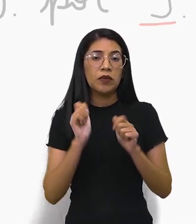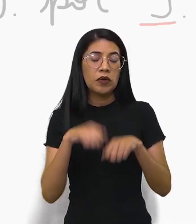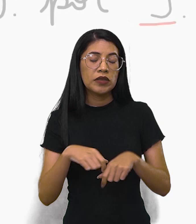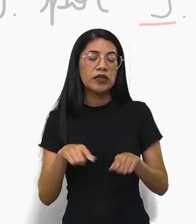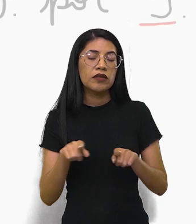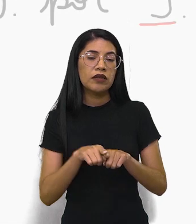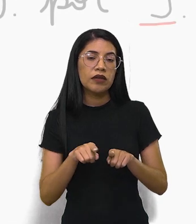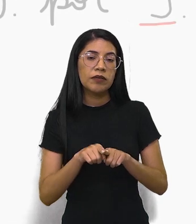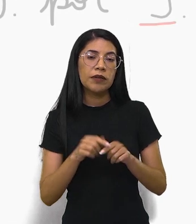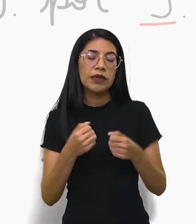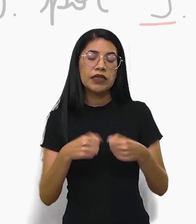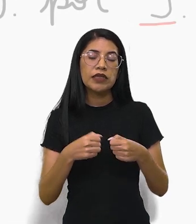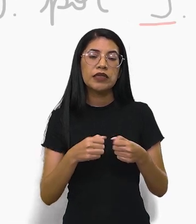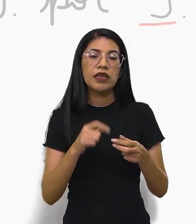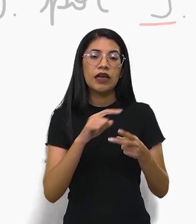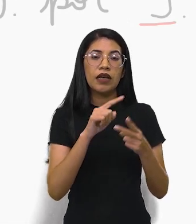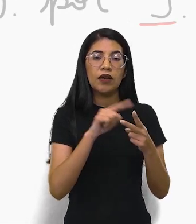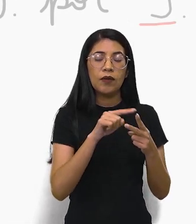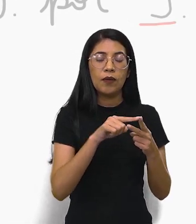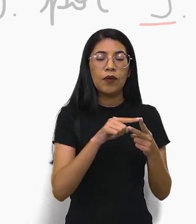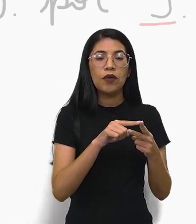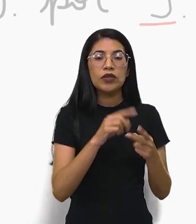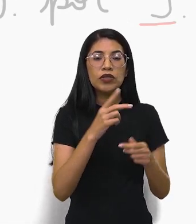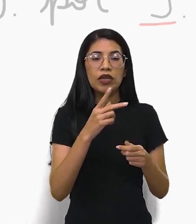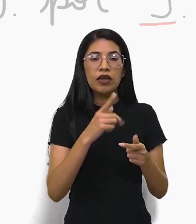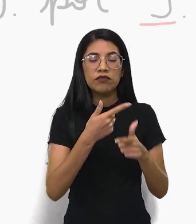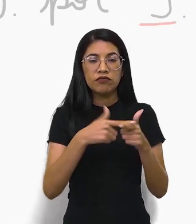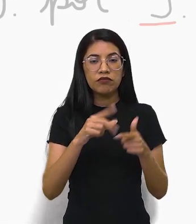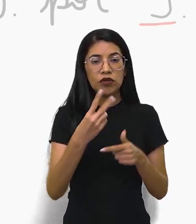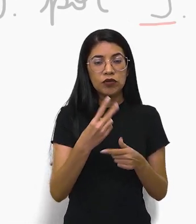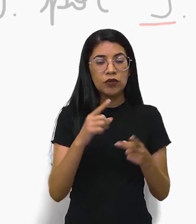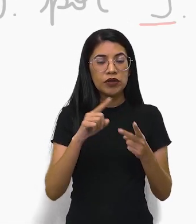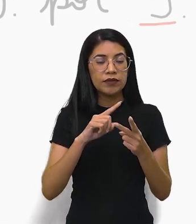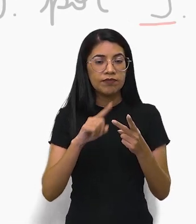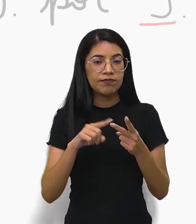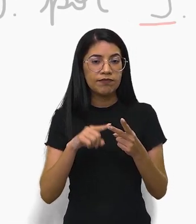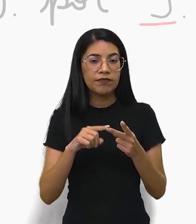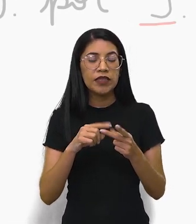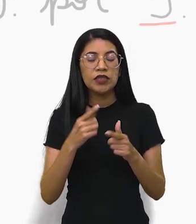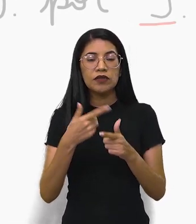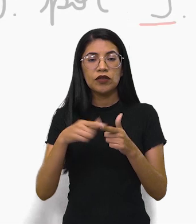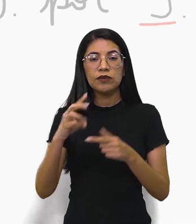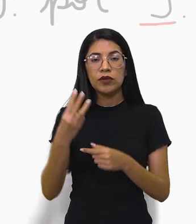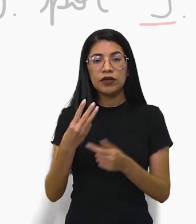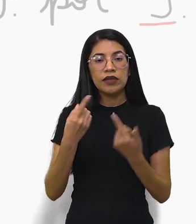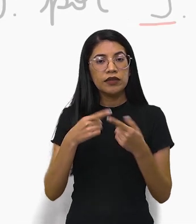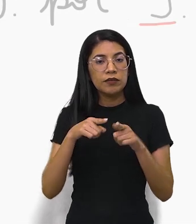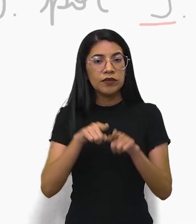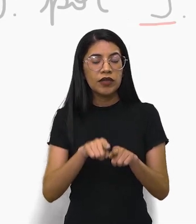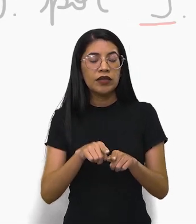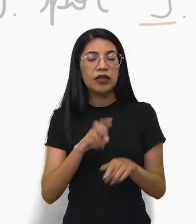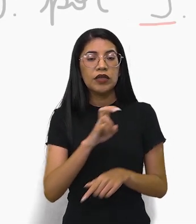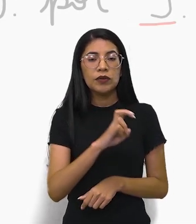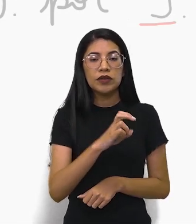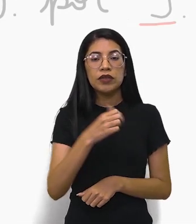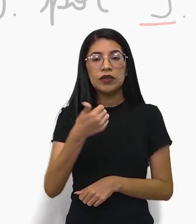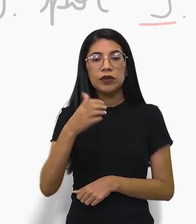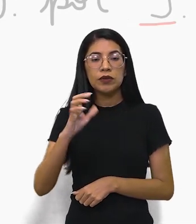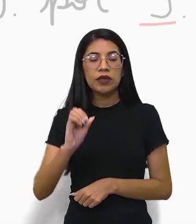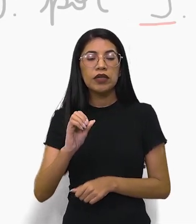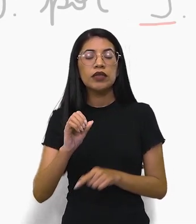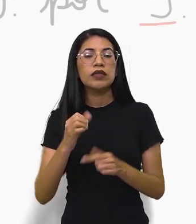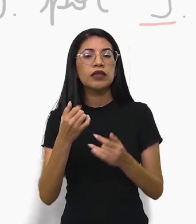por 2 e por 3 ao mesmo tempo, ok? E o 5 e o 10 têm as